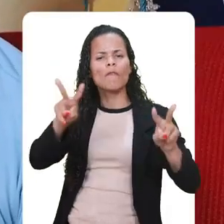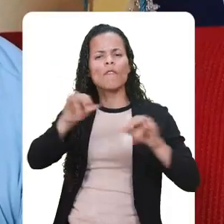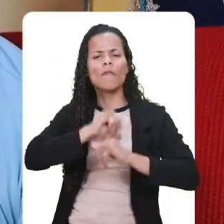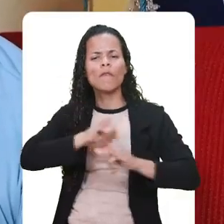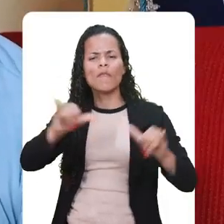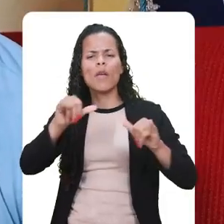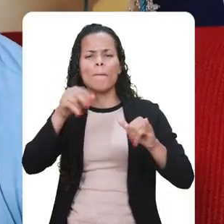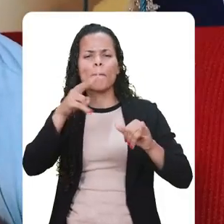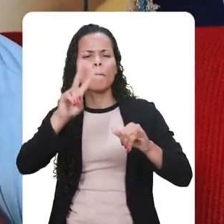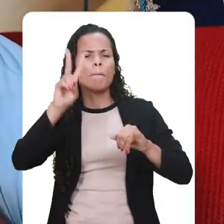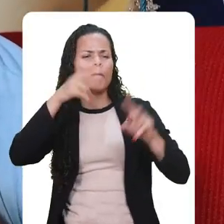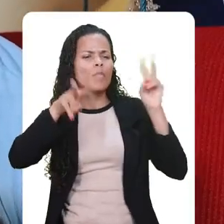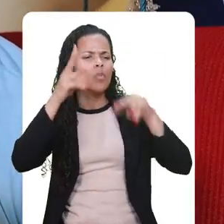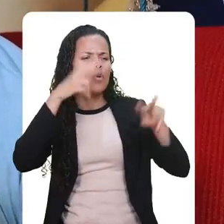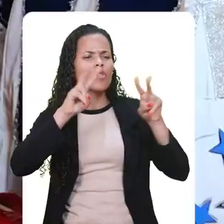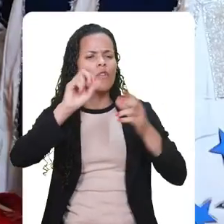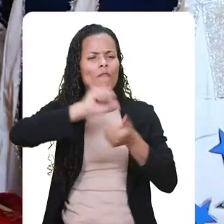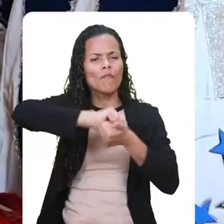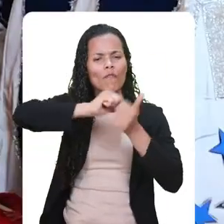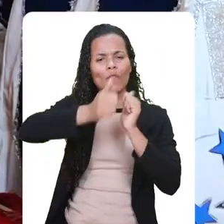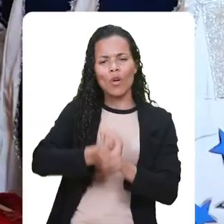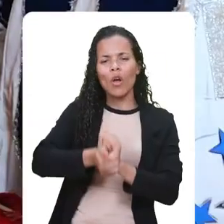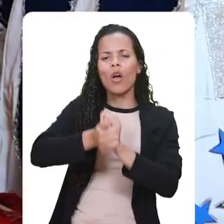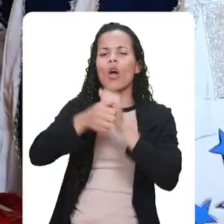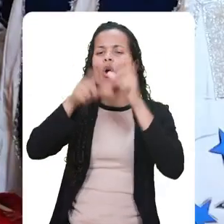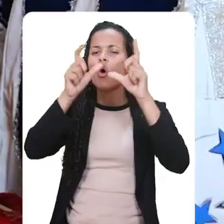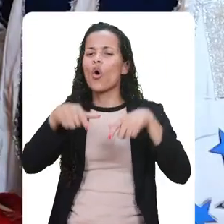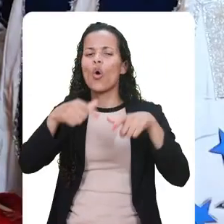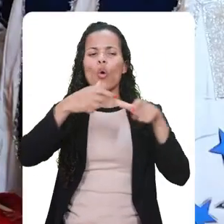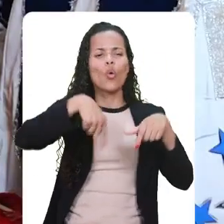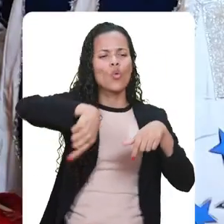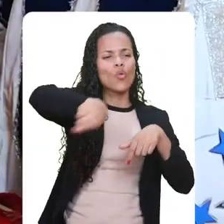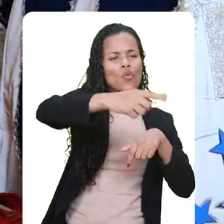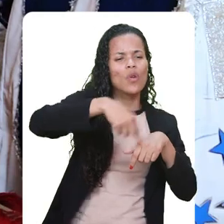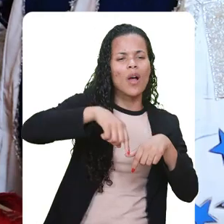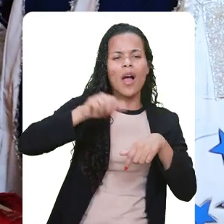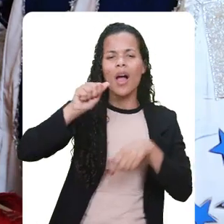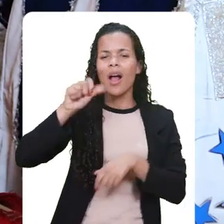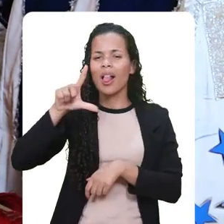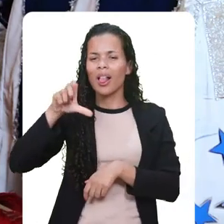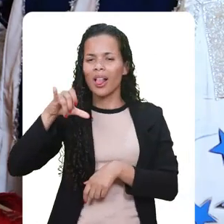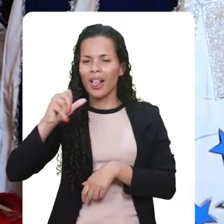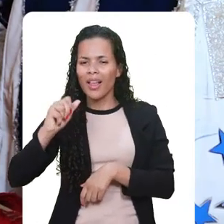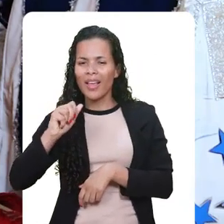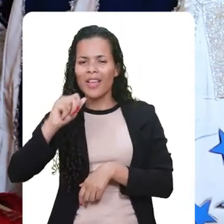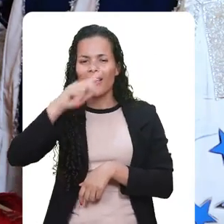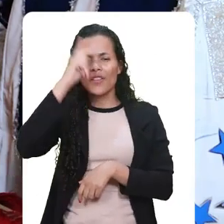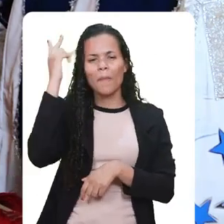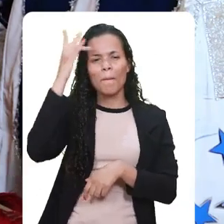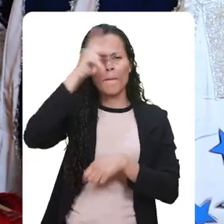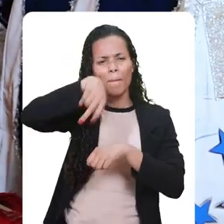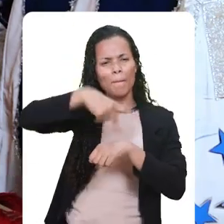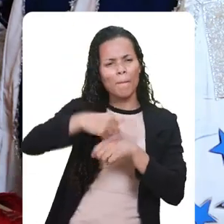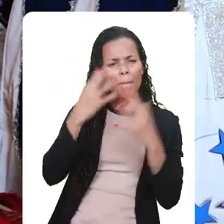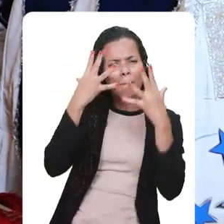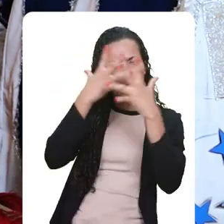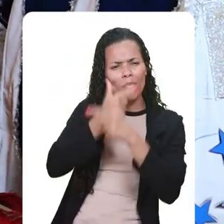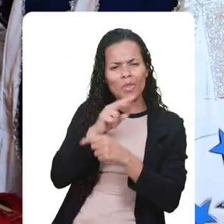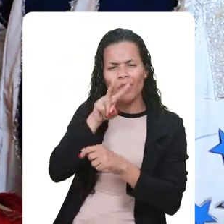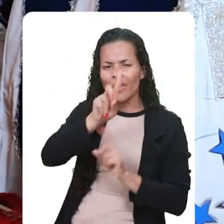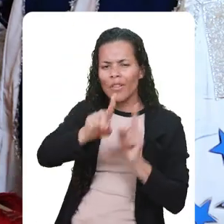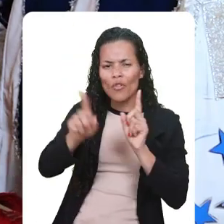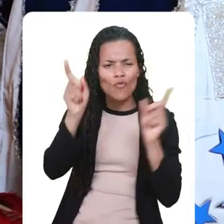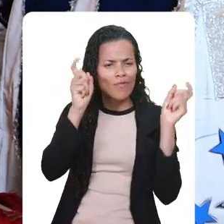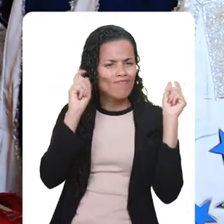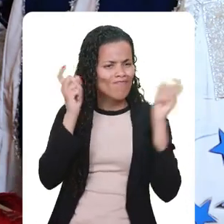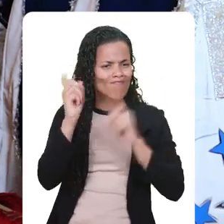vê muitas historinhas de folclores, que é onde você vai, Alice no País das Maravilhas, mas você